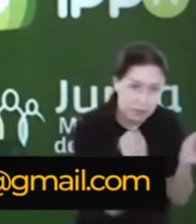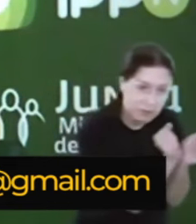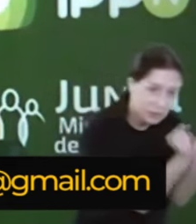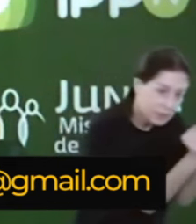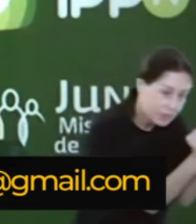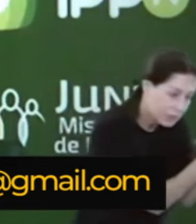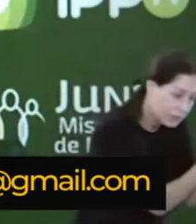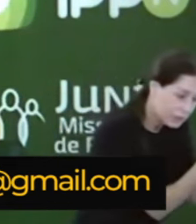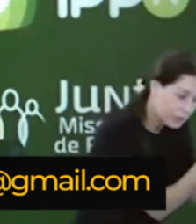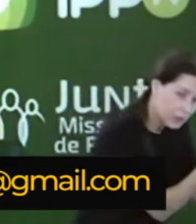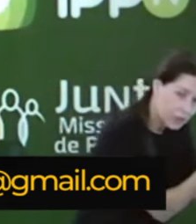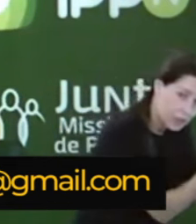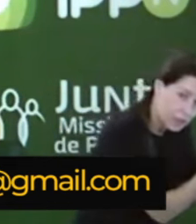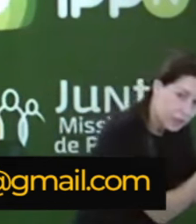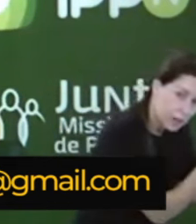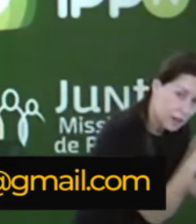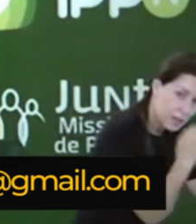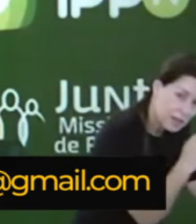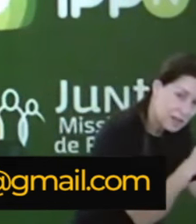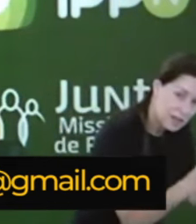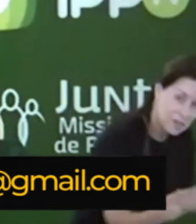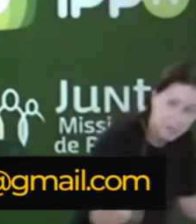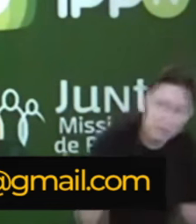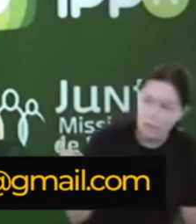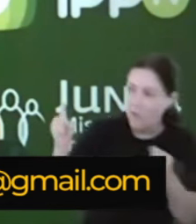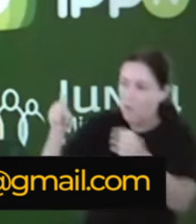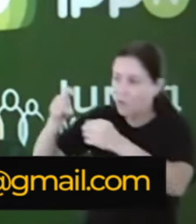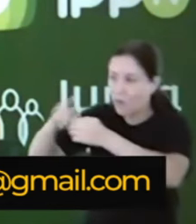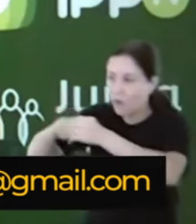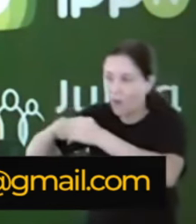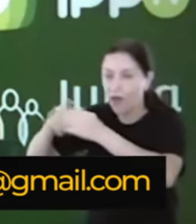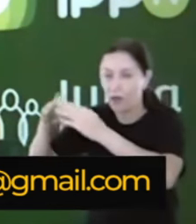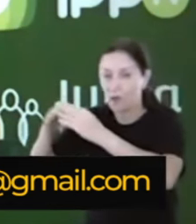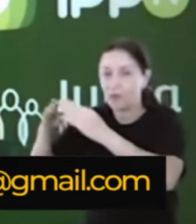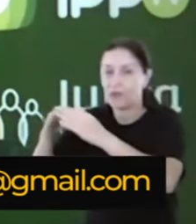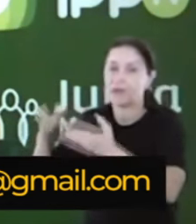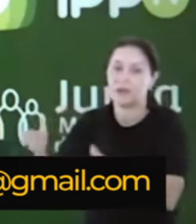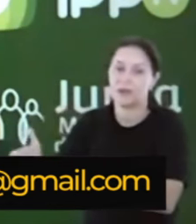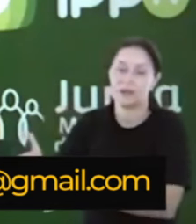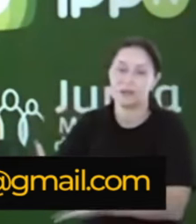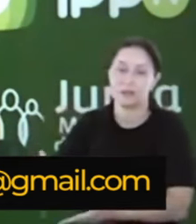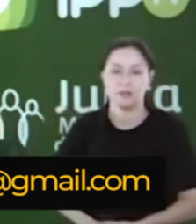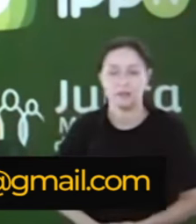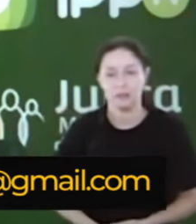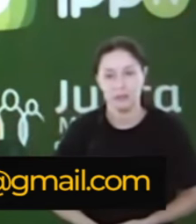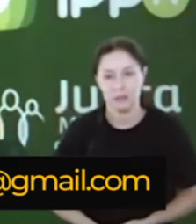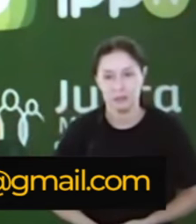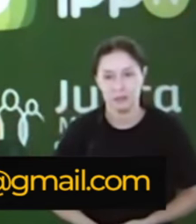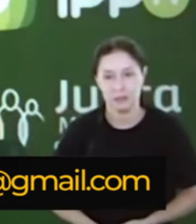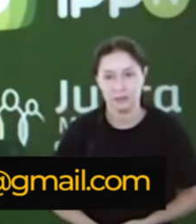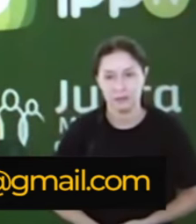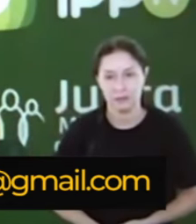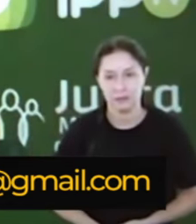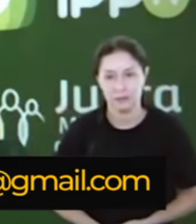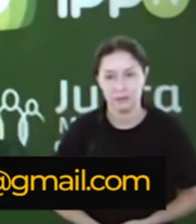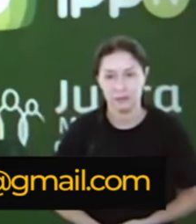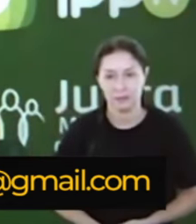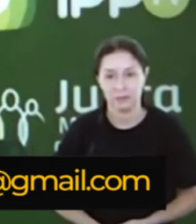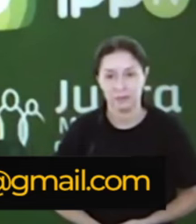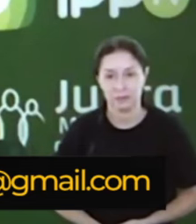sequestrados e acho que o erro mai É apoiar um